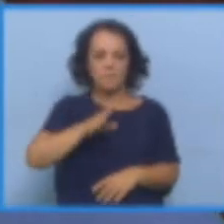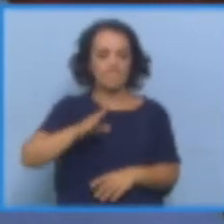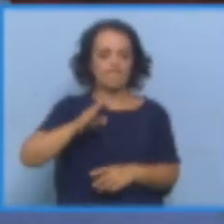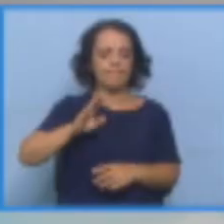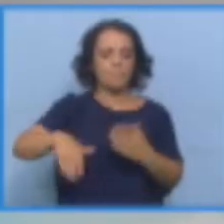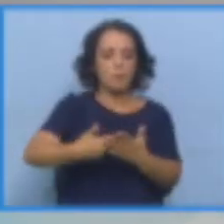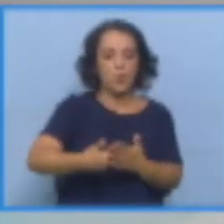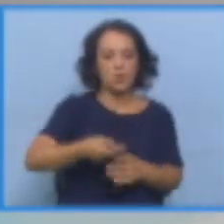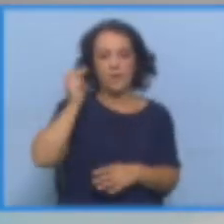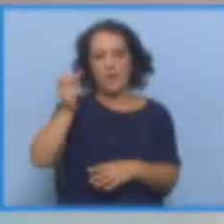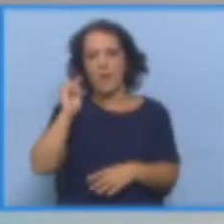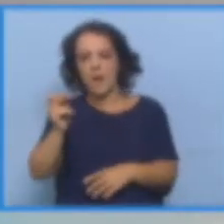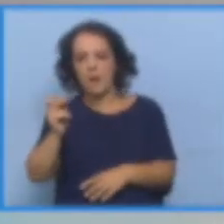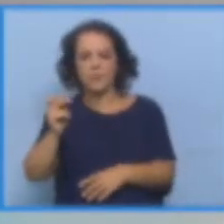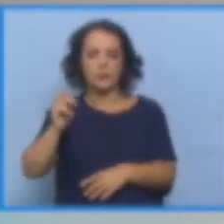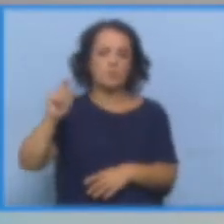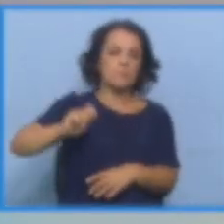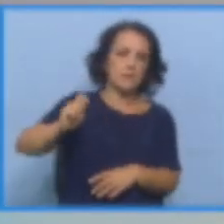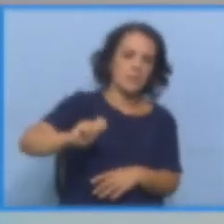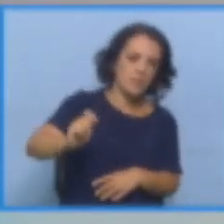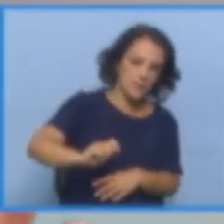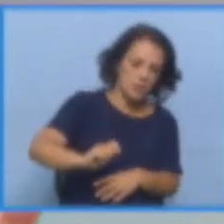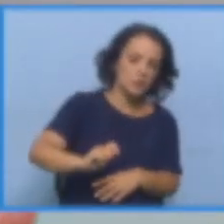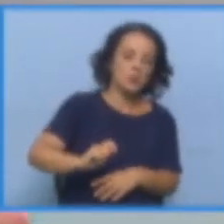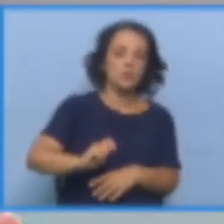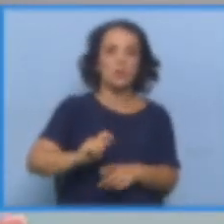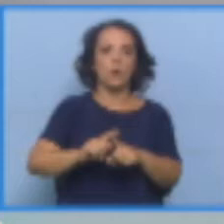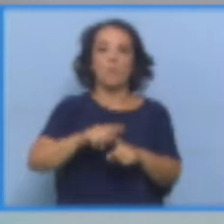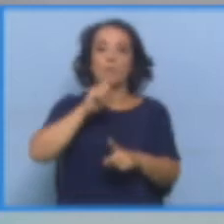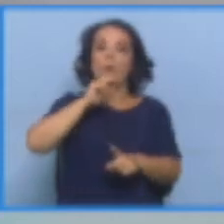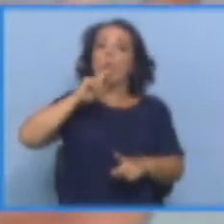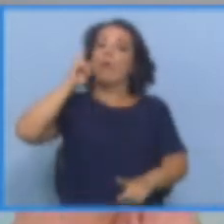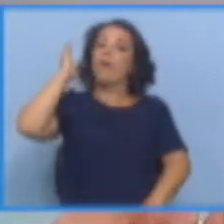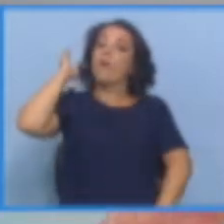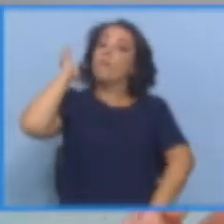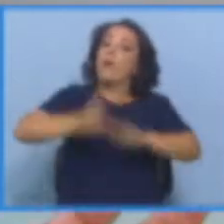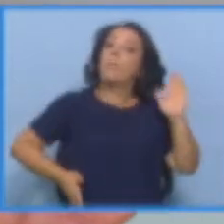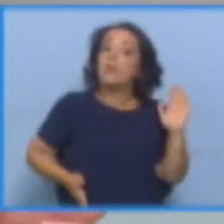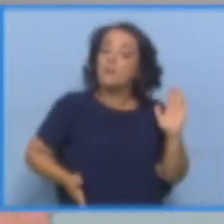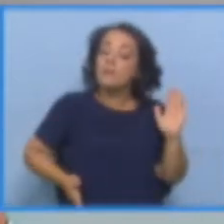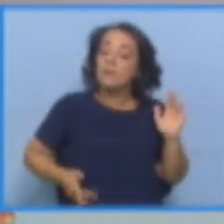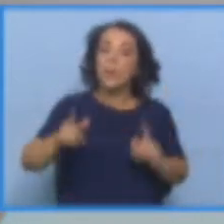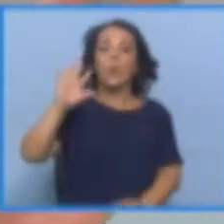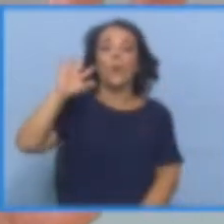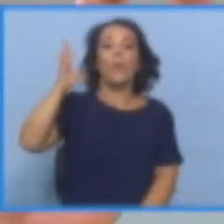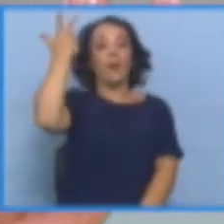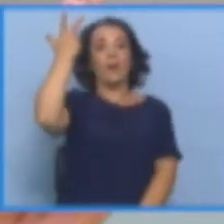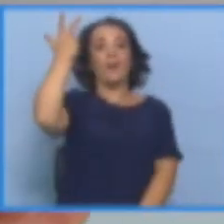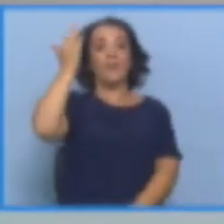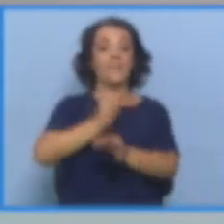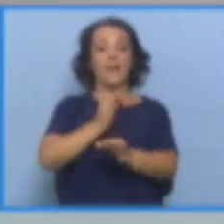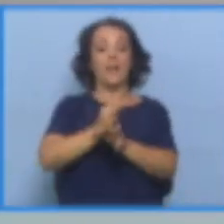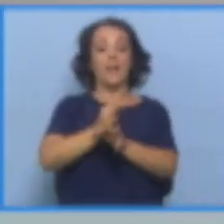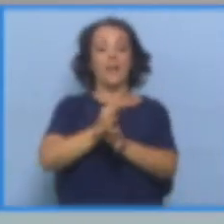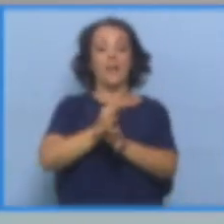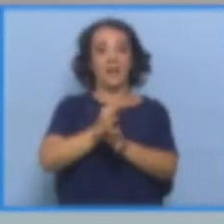e isso pode levar-nos a correr o risco do happening. Ou seja, isto é um happening, não é? Celebrou-se e